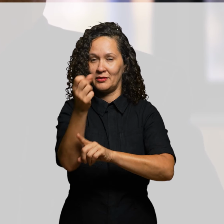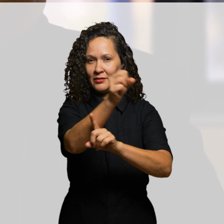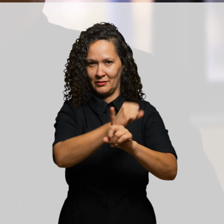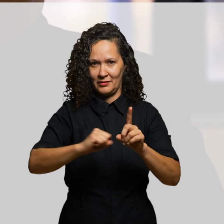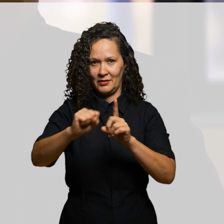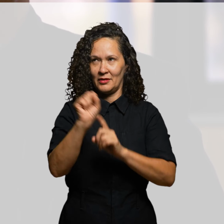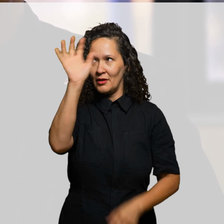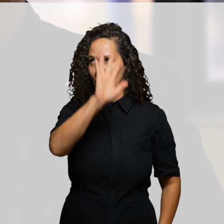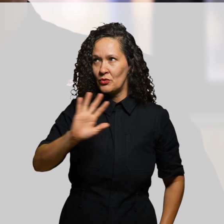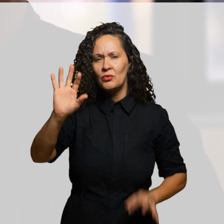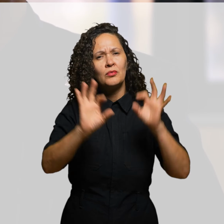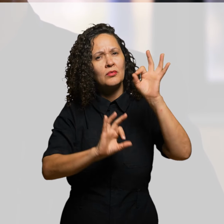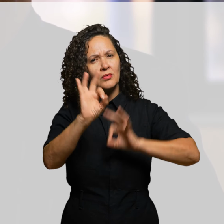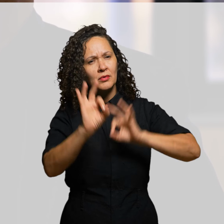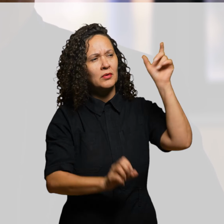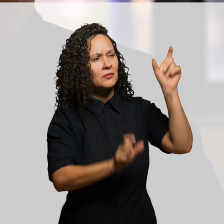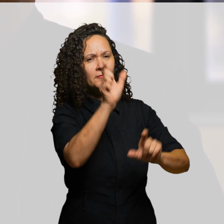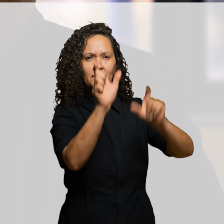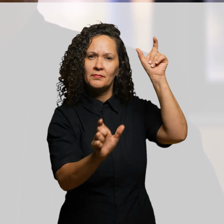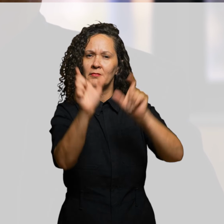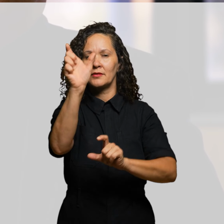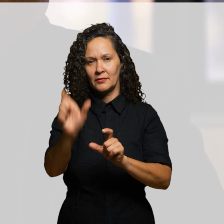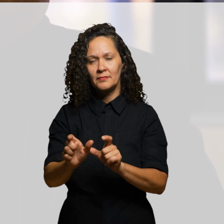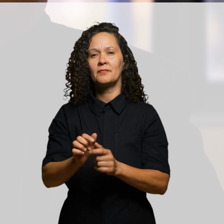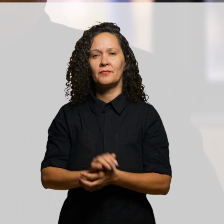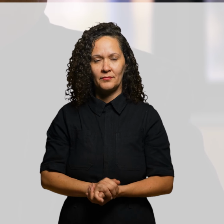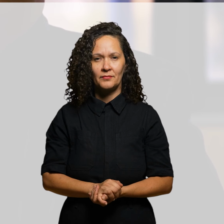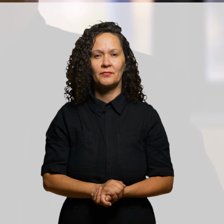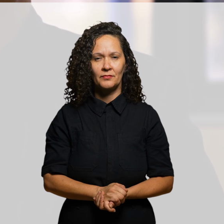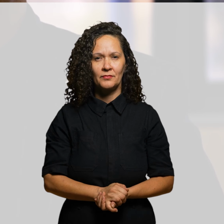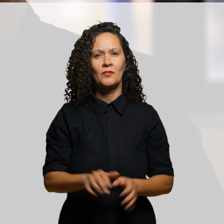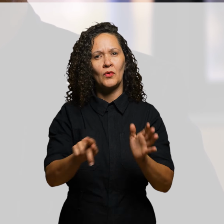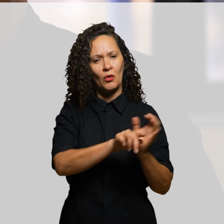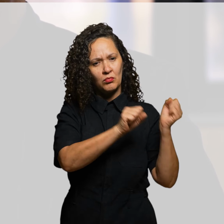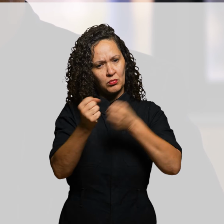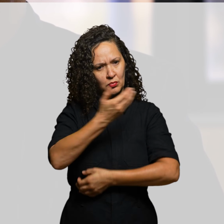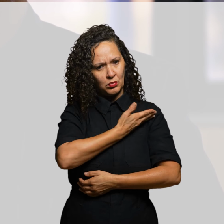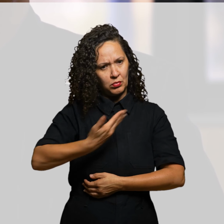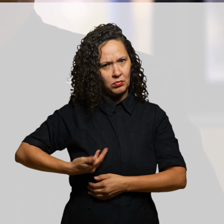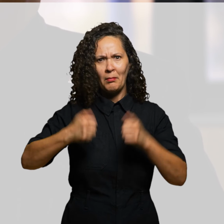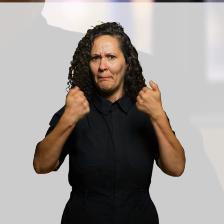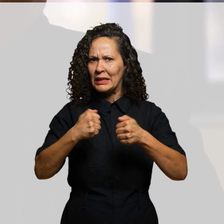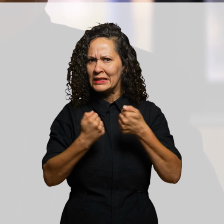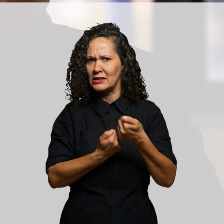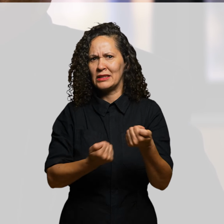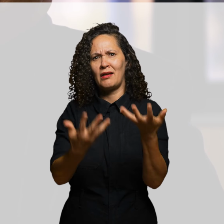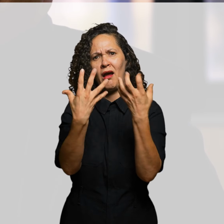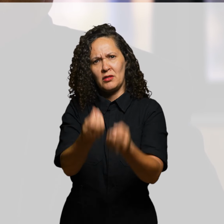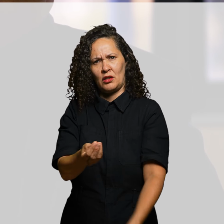sociedade, do preparo das pessoas, né? O próprio poder público tem que fazer uma meia-culpa